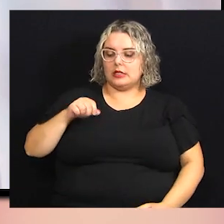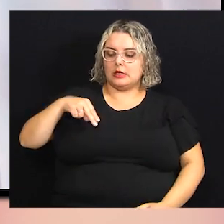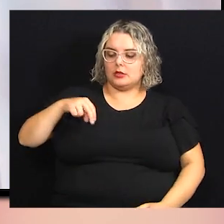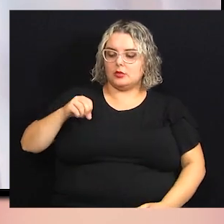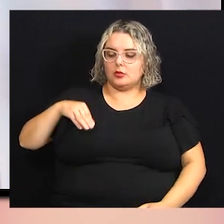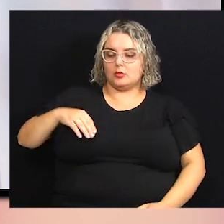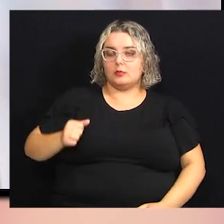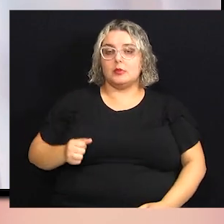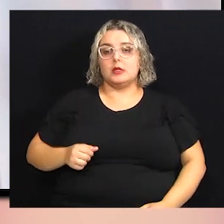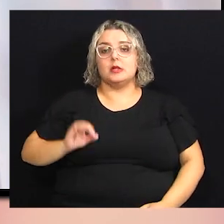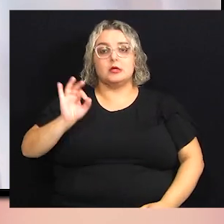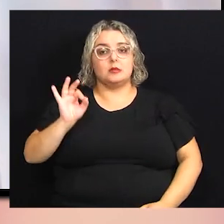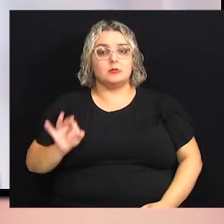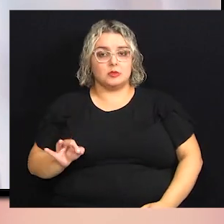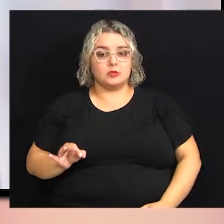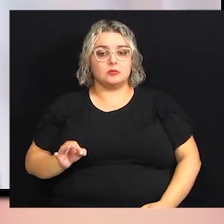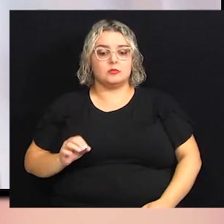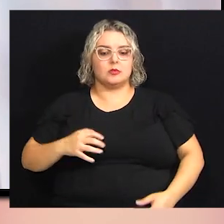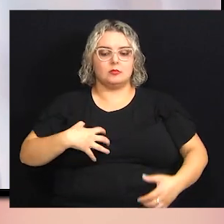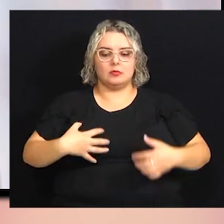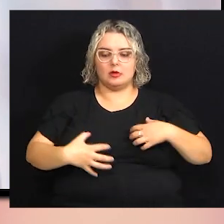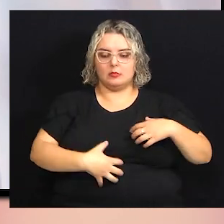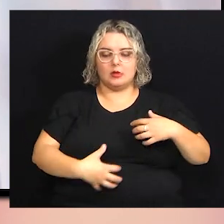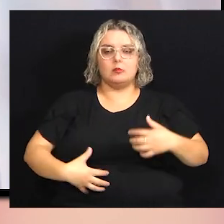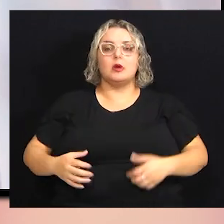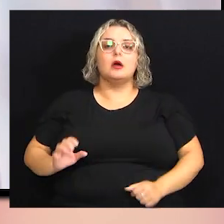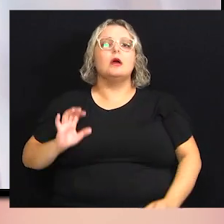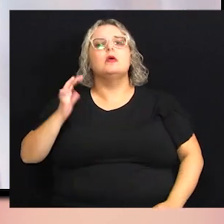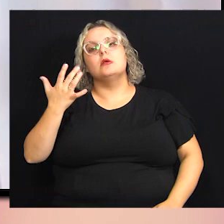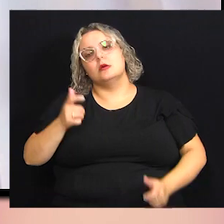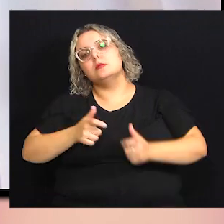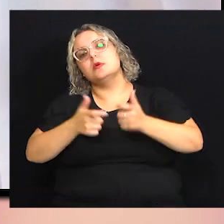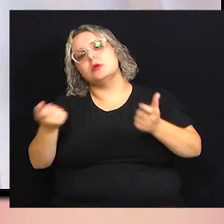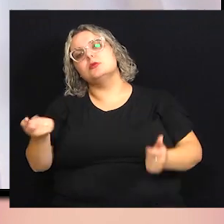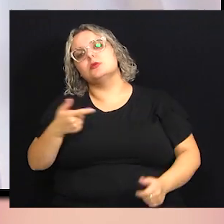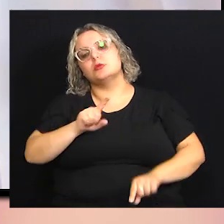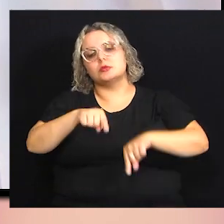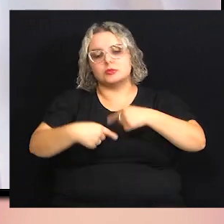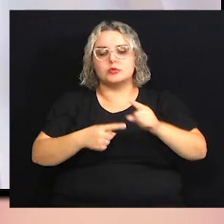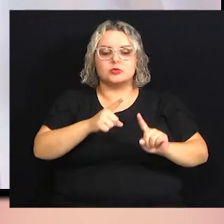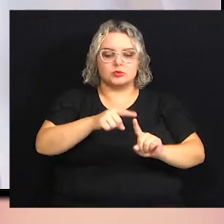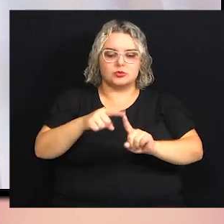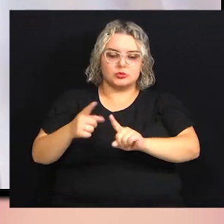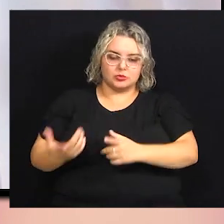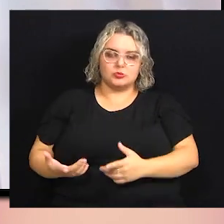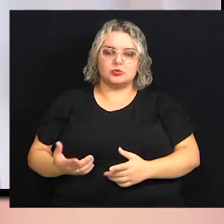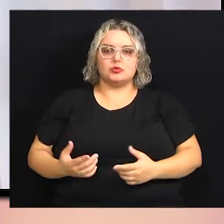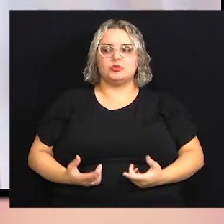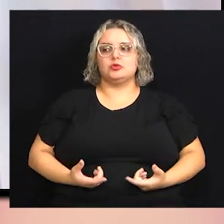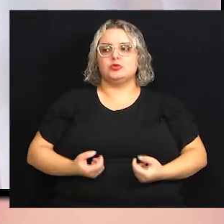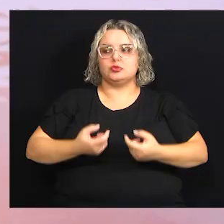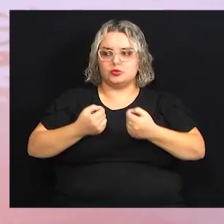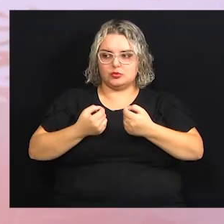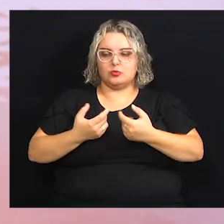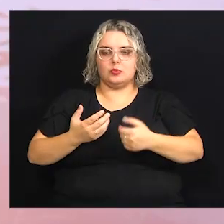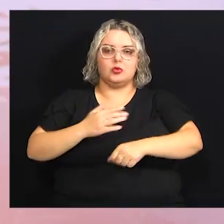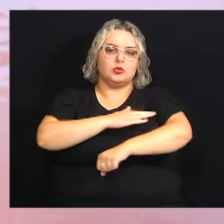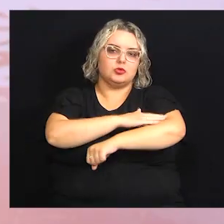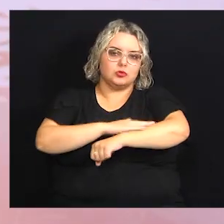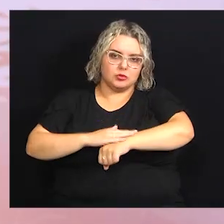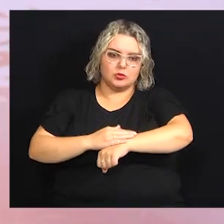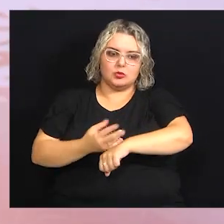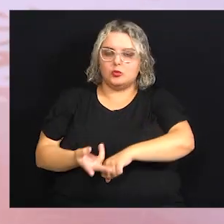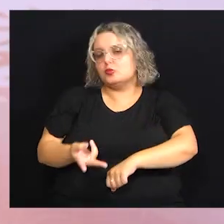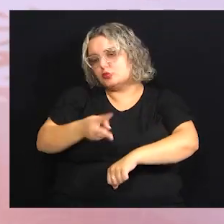especificamente, essa chance de ir para outros órgãos, ela acontece e é maior do que nos outros tipos de tumores de pele. O